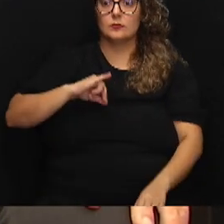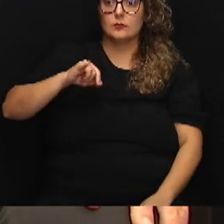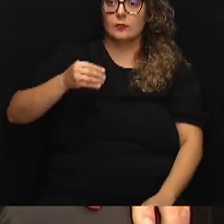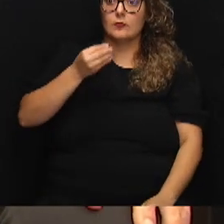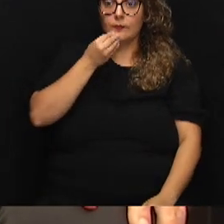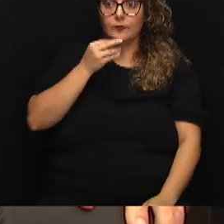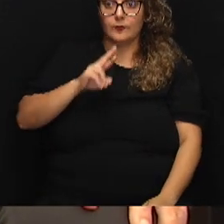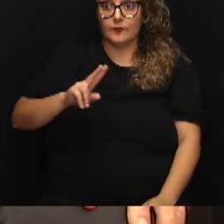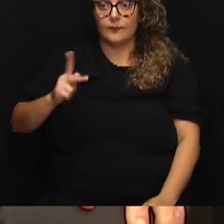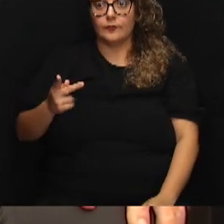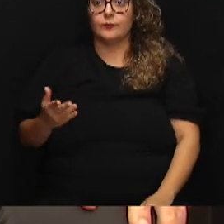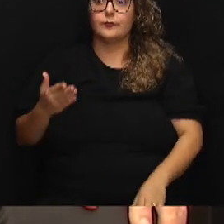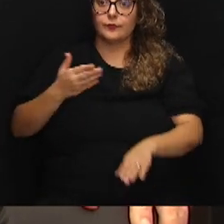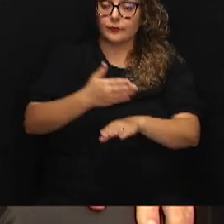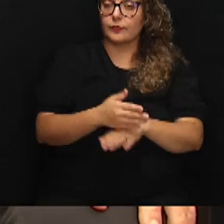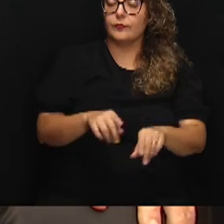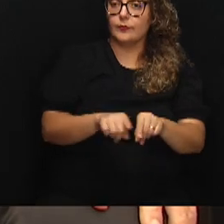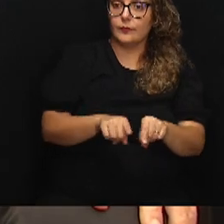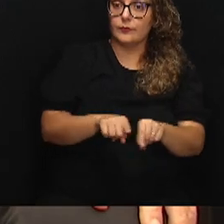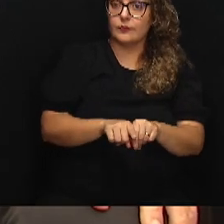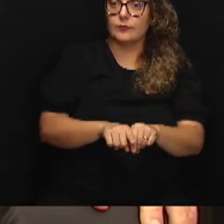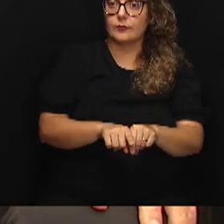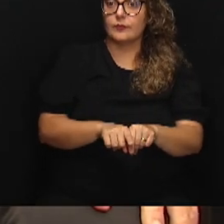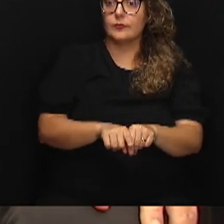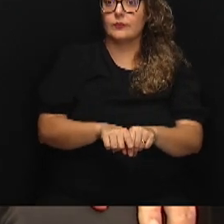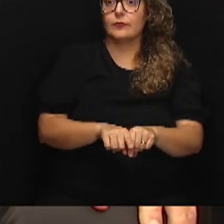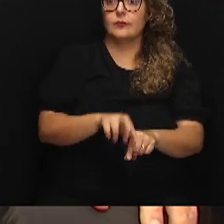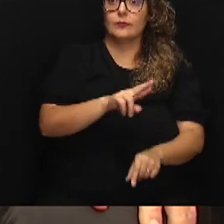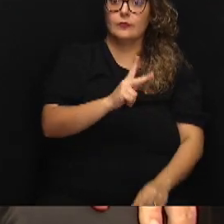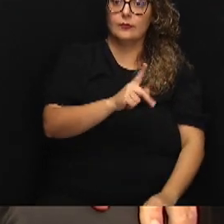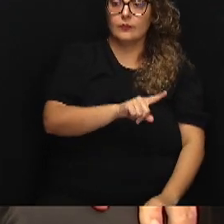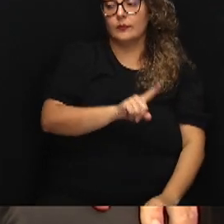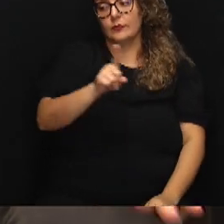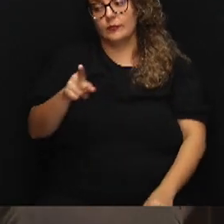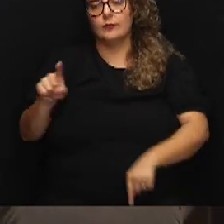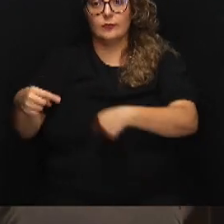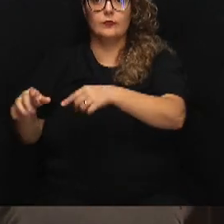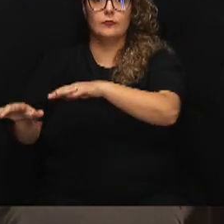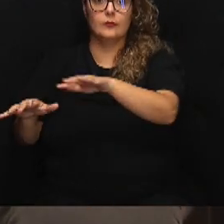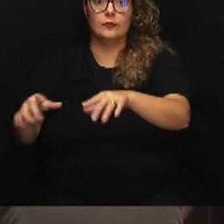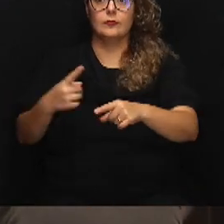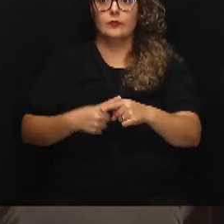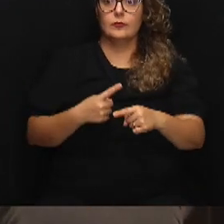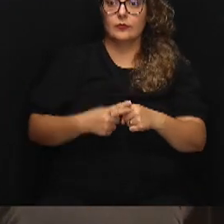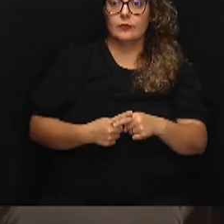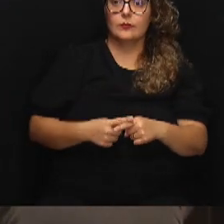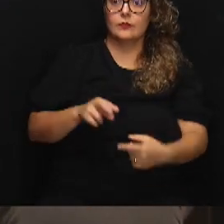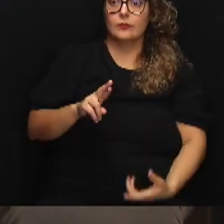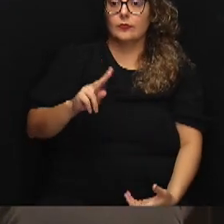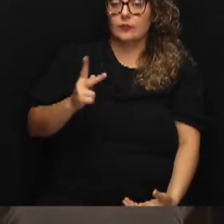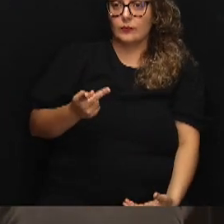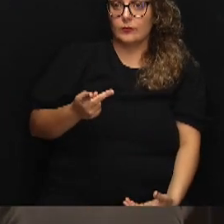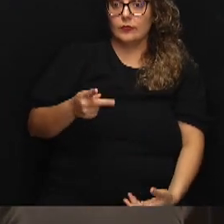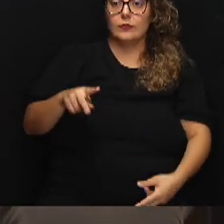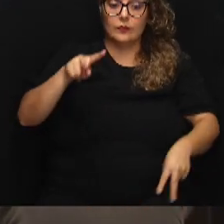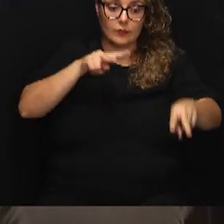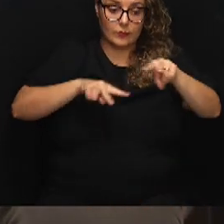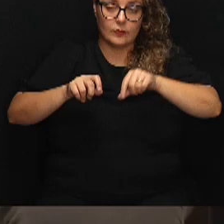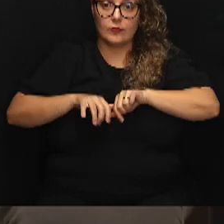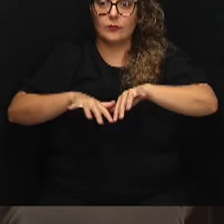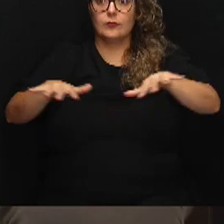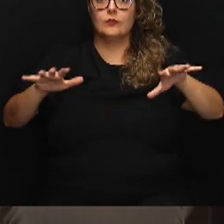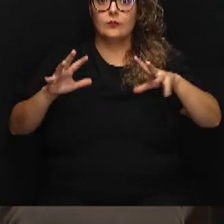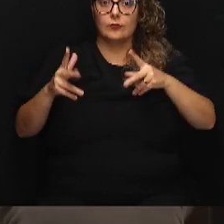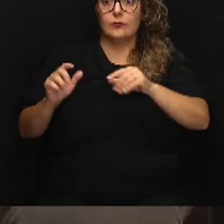RH, mas também acontece de ter pessoas saindo de RH e indo para outras áreas. Por quê? O RH você tem uma visão ampla da empresa como um